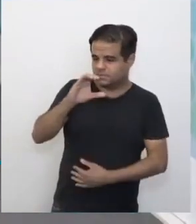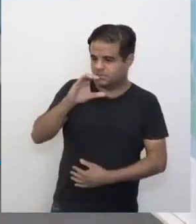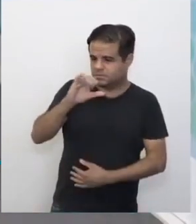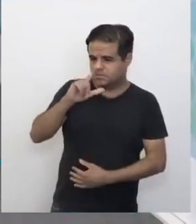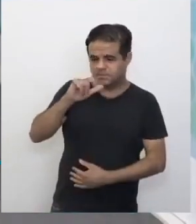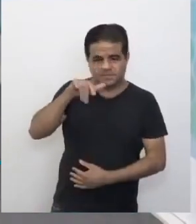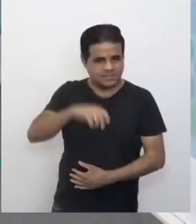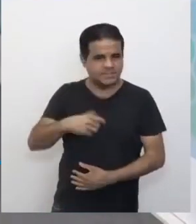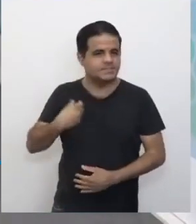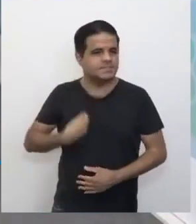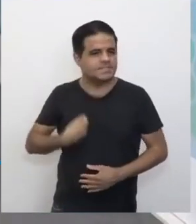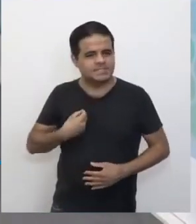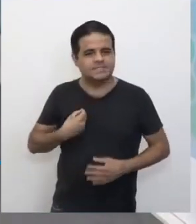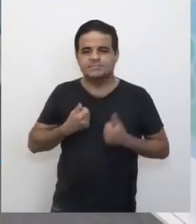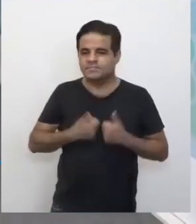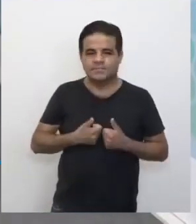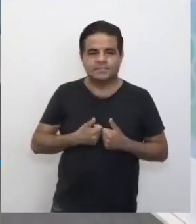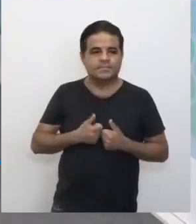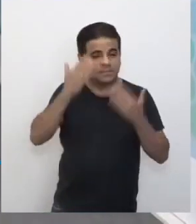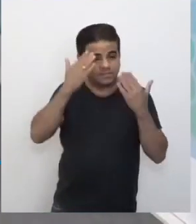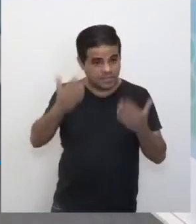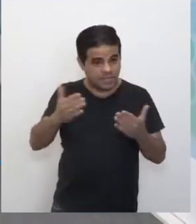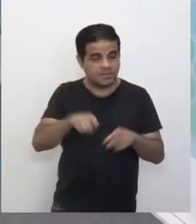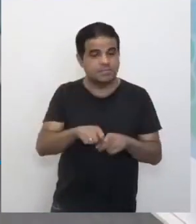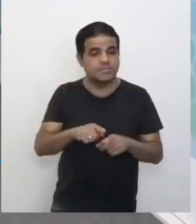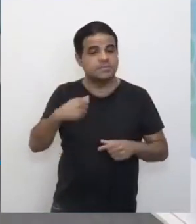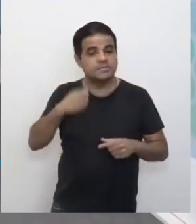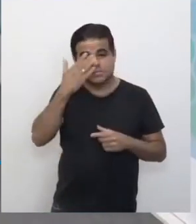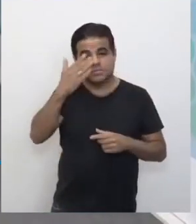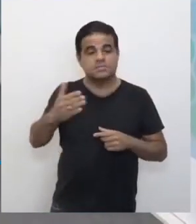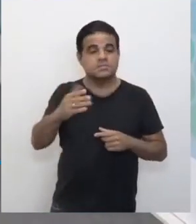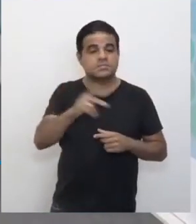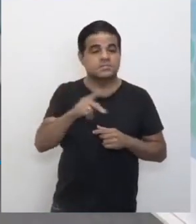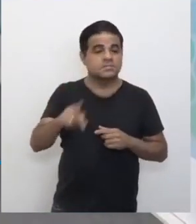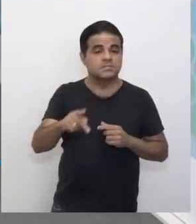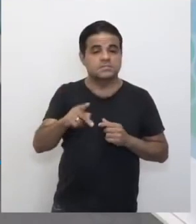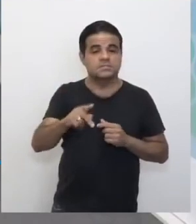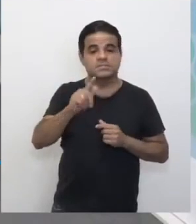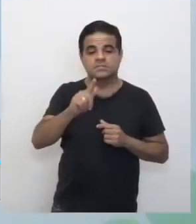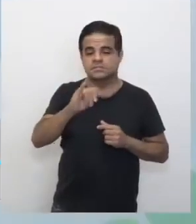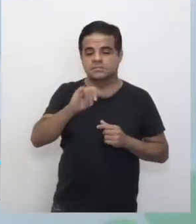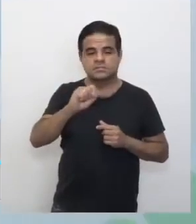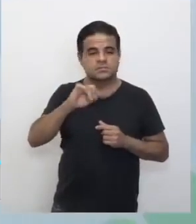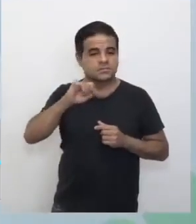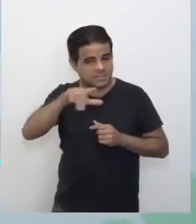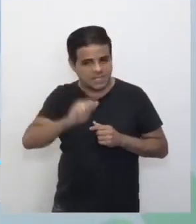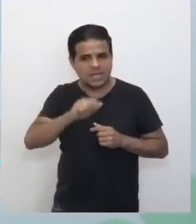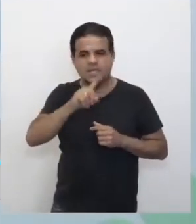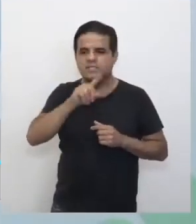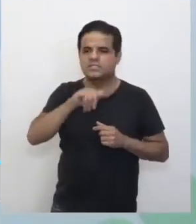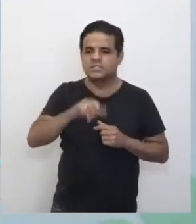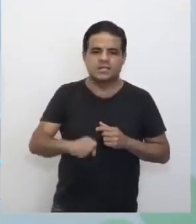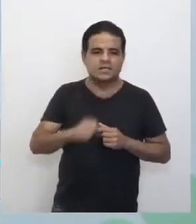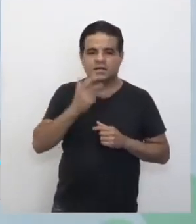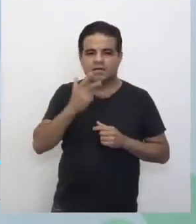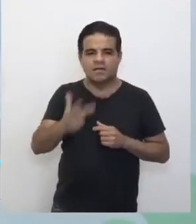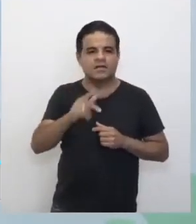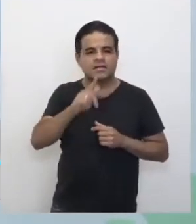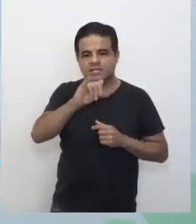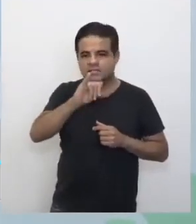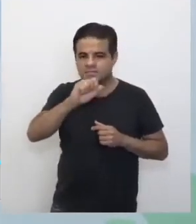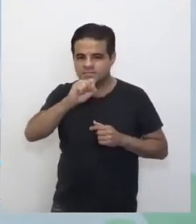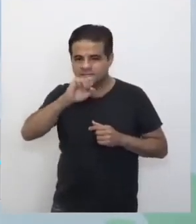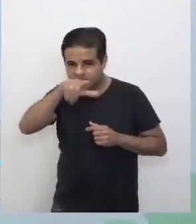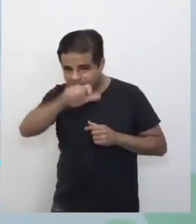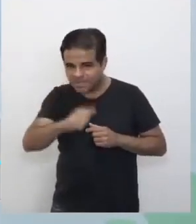sempre aí muito ativa. Gente, obrigada. Eu também preciso agradecer a professora Gisela Dias, tá? Que eu falei o nome Gisela, é Gisela, tá bom?